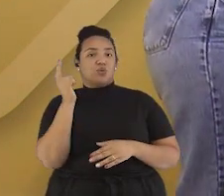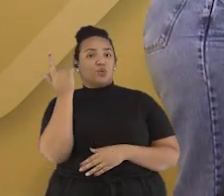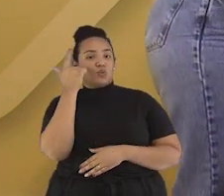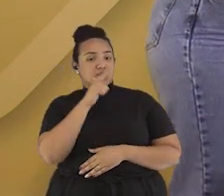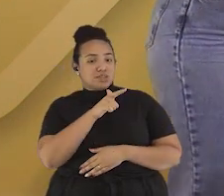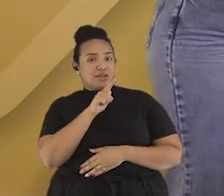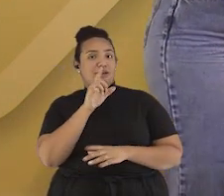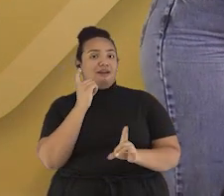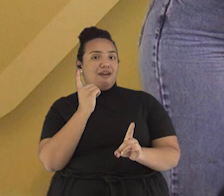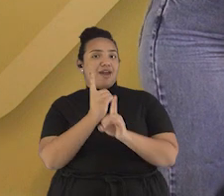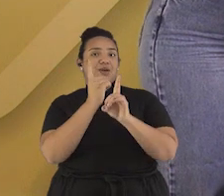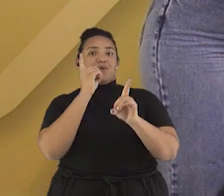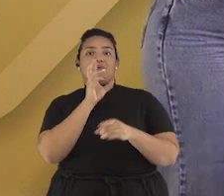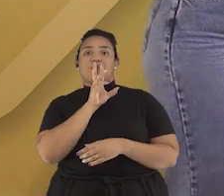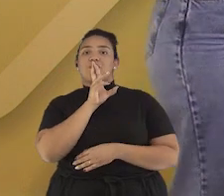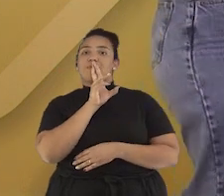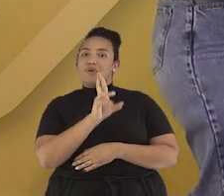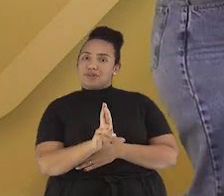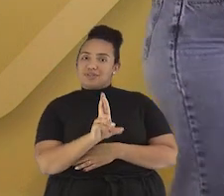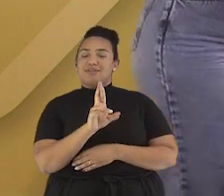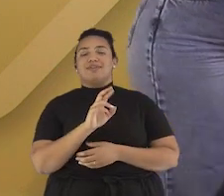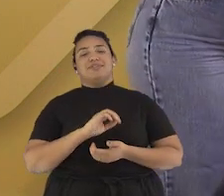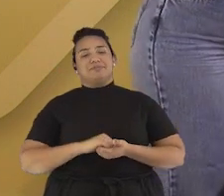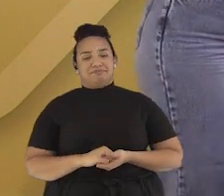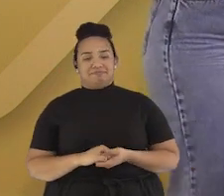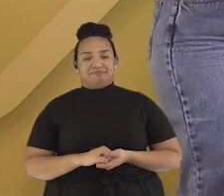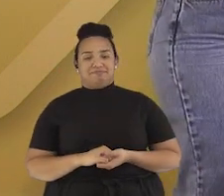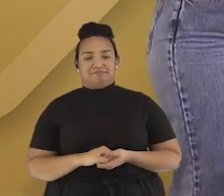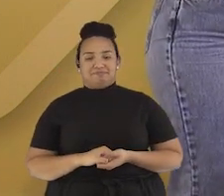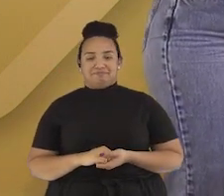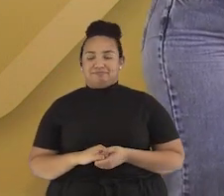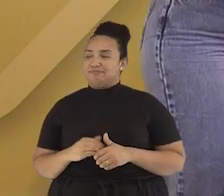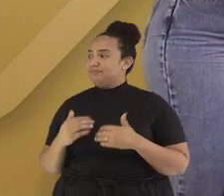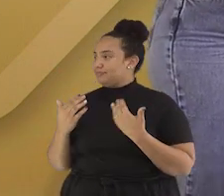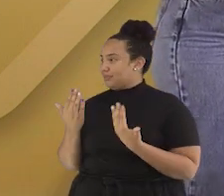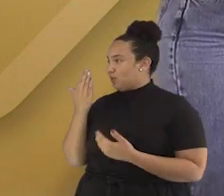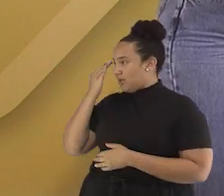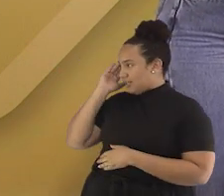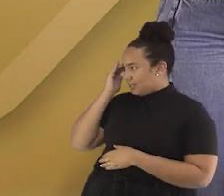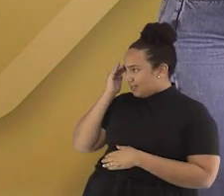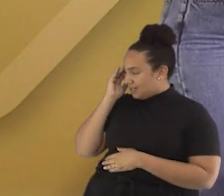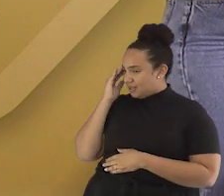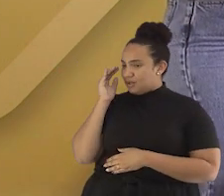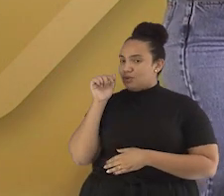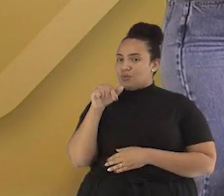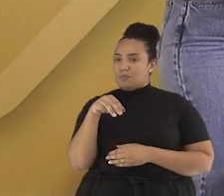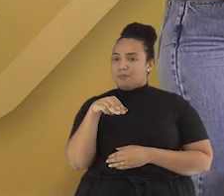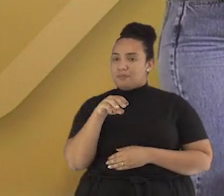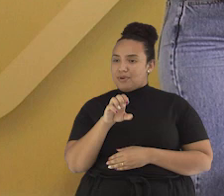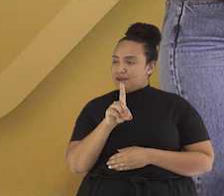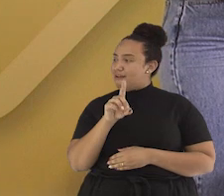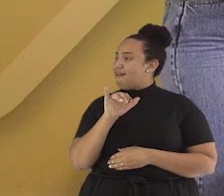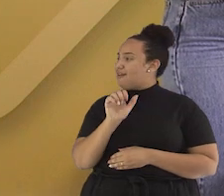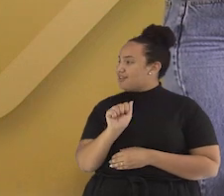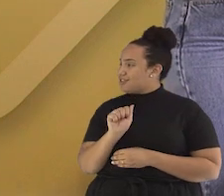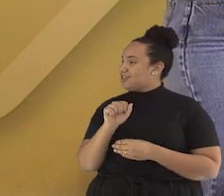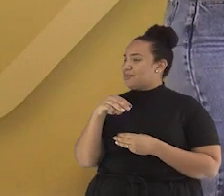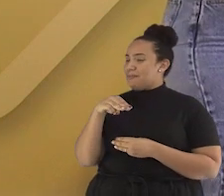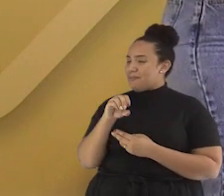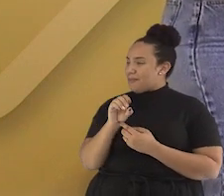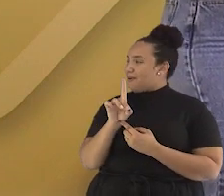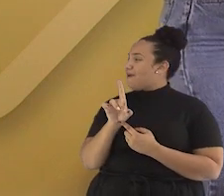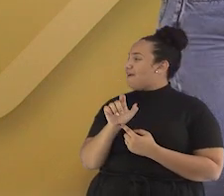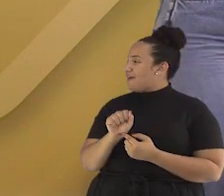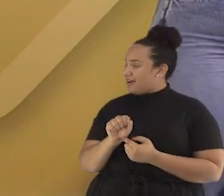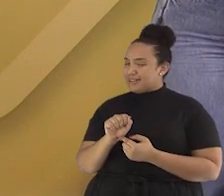consegui chegar às perguntas, à resposta que o Breno fez. E aí, Dani, conseguiu aprender o que é média, mediana